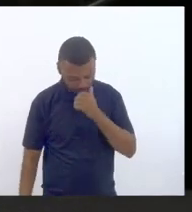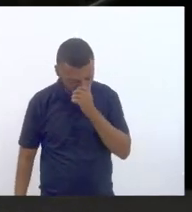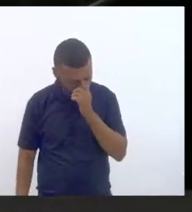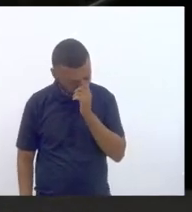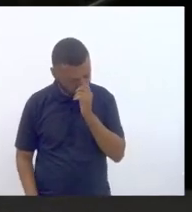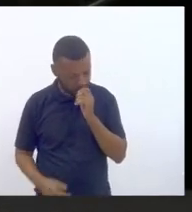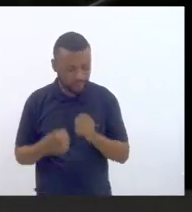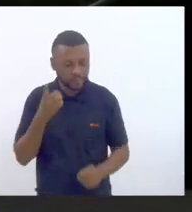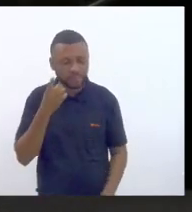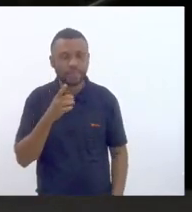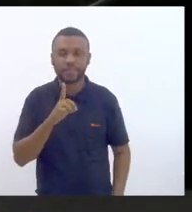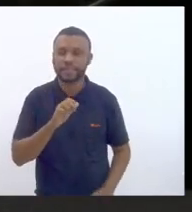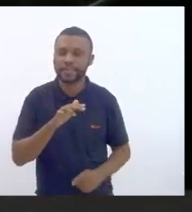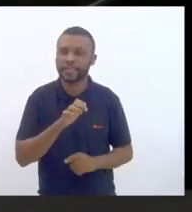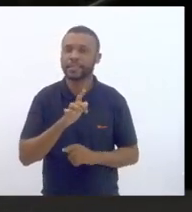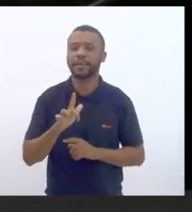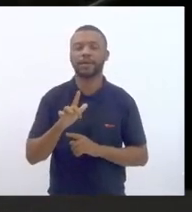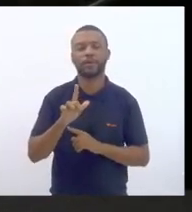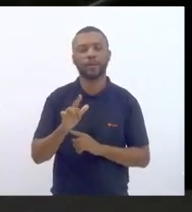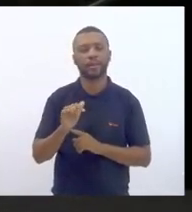Deputado Daniel Librelon.